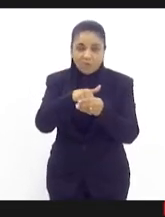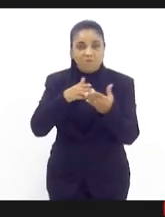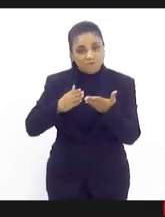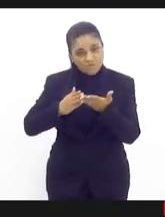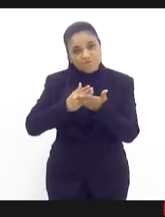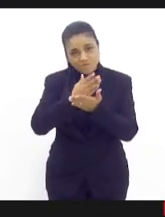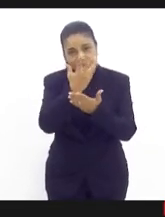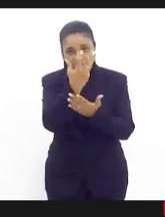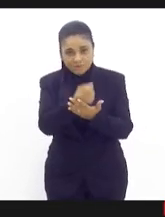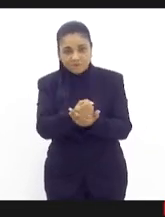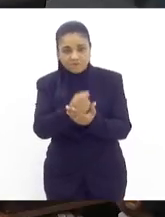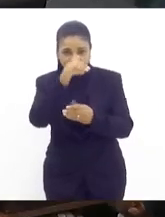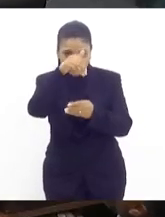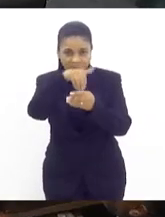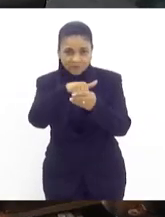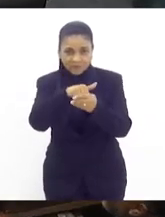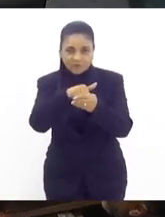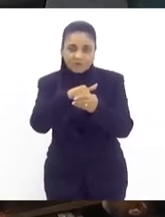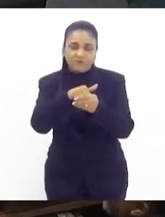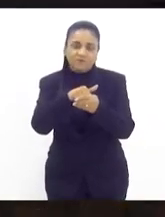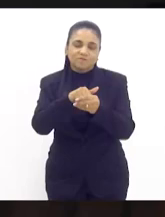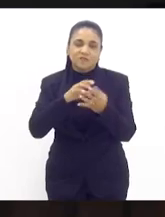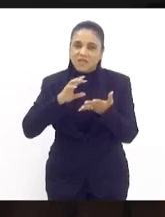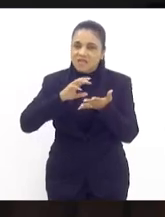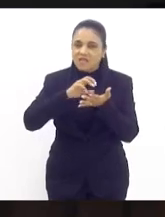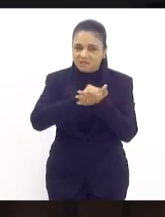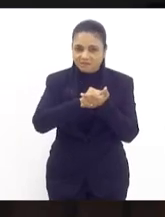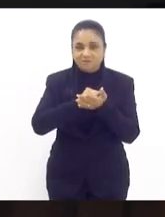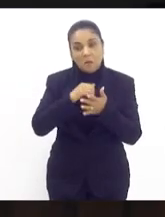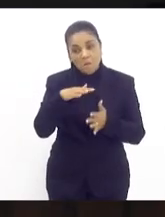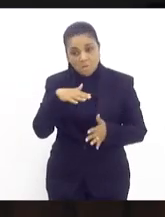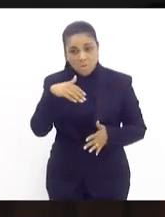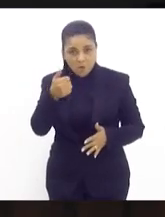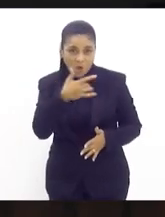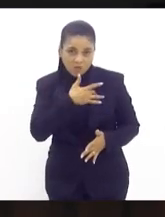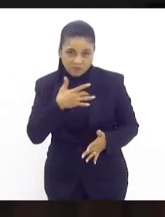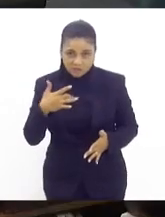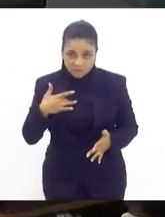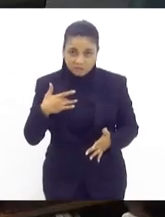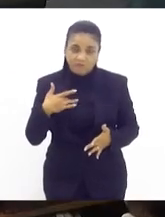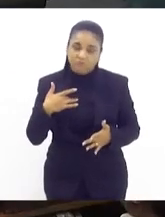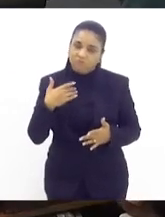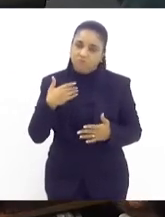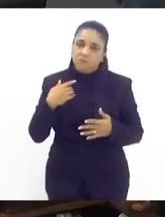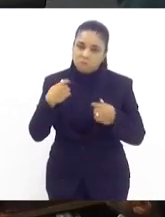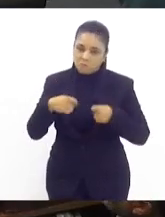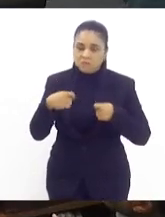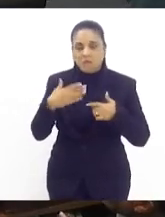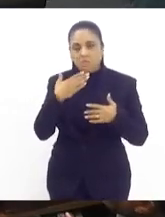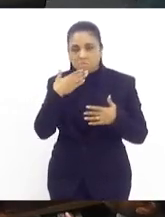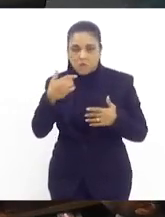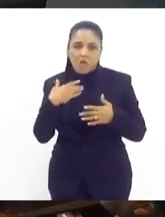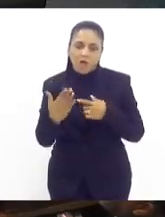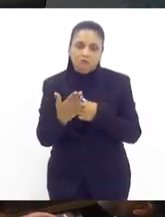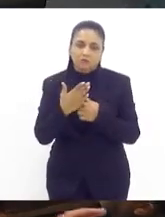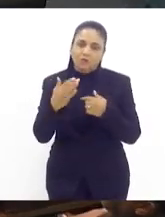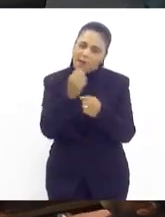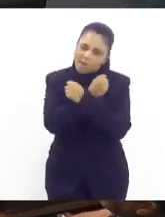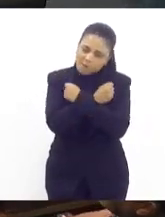aí, meu amigo. Muito obrigado, está registrado. Melhoras aí, que a coisa estamos às obrigado. Ordens. Deus te abençoe.